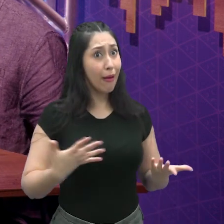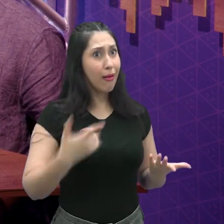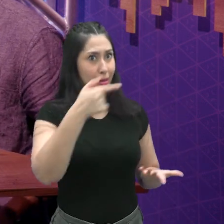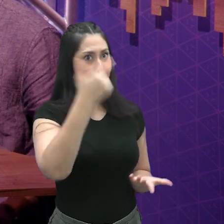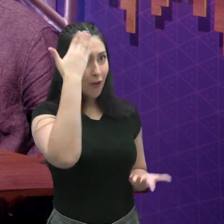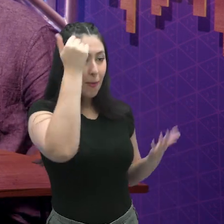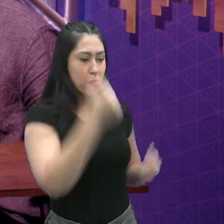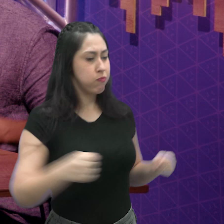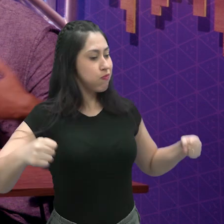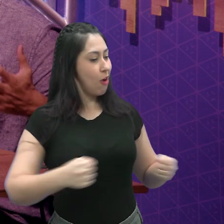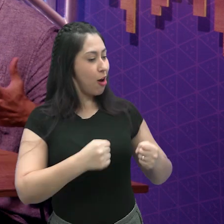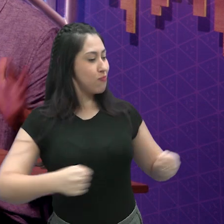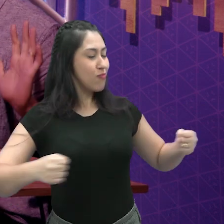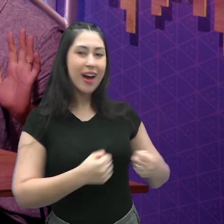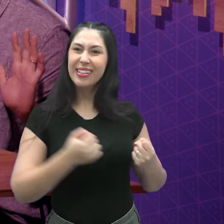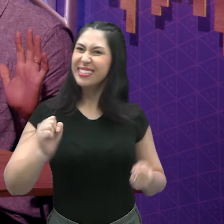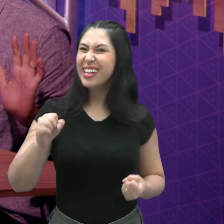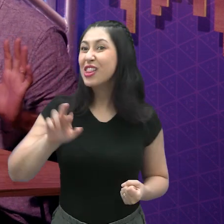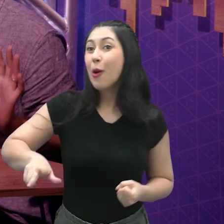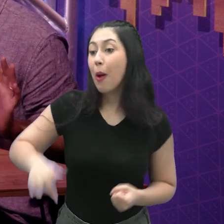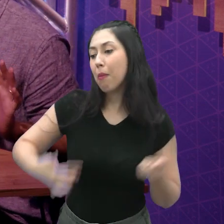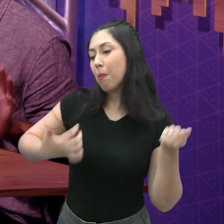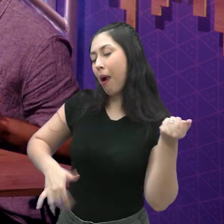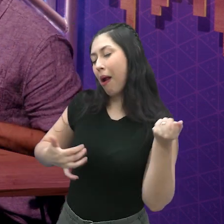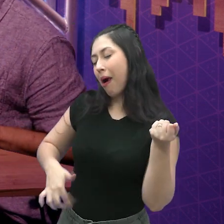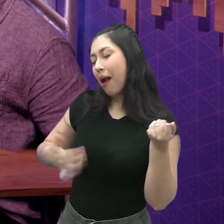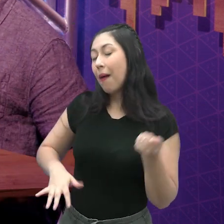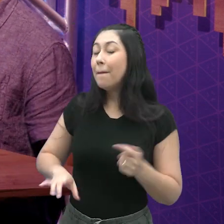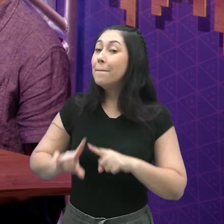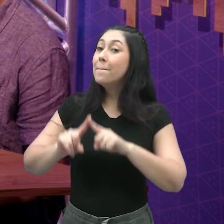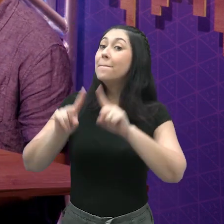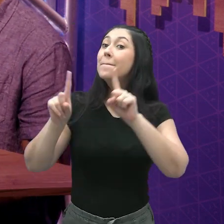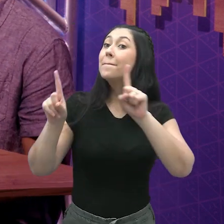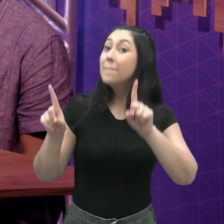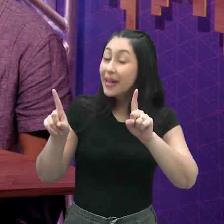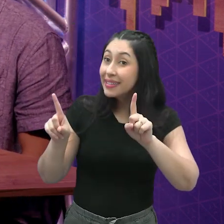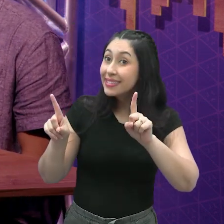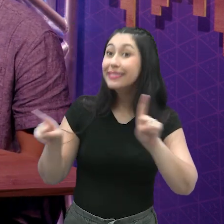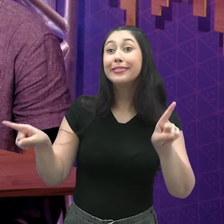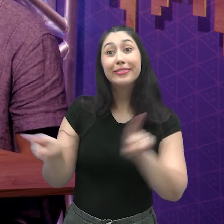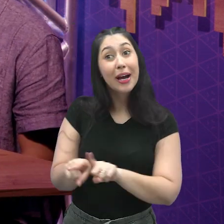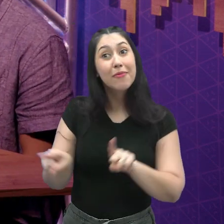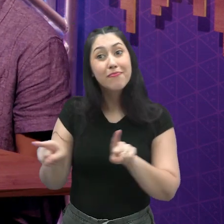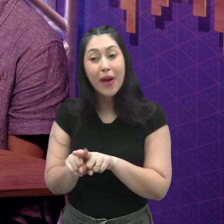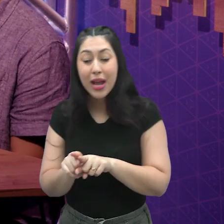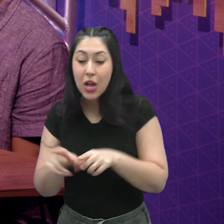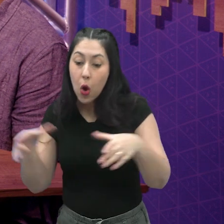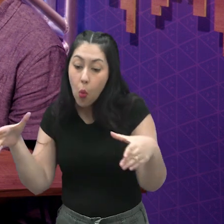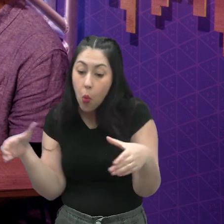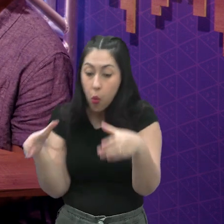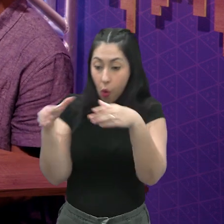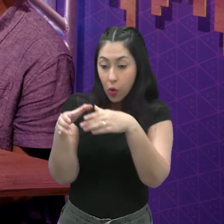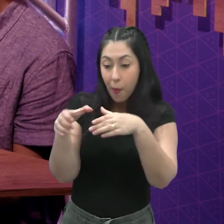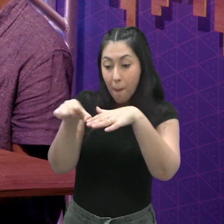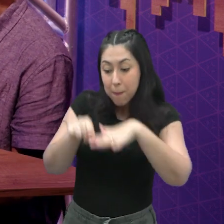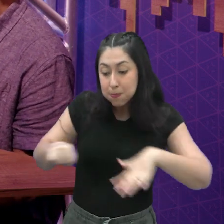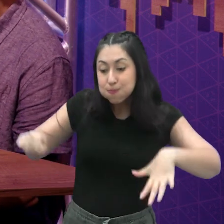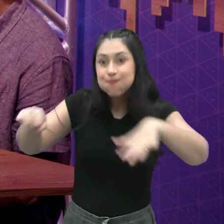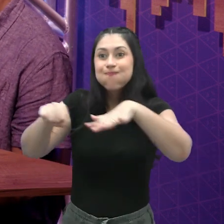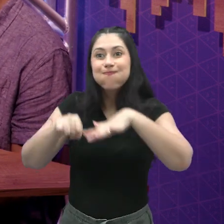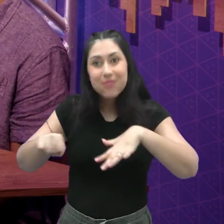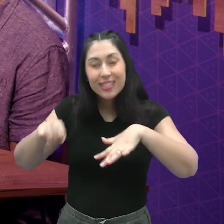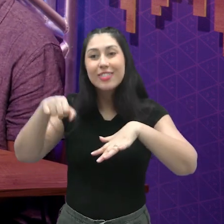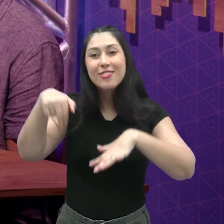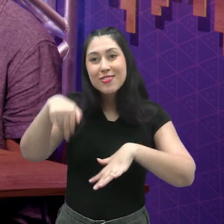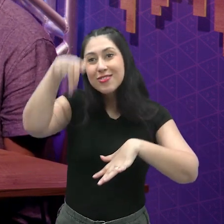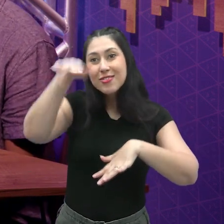rei do baião. Né? Ele é o rei do baião, ele não é o rei do sertanejo. Né? Mas ele faz parte do povo sertanejo,